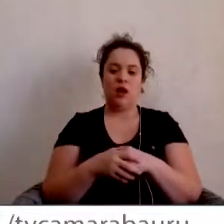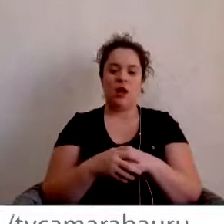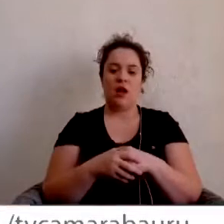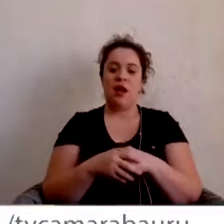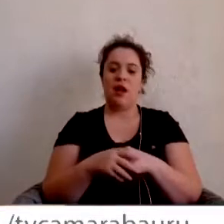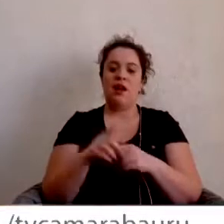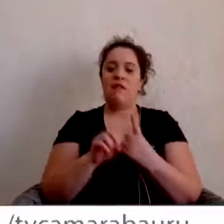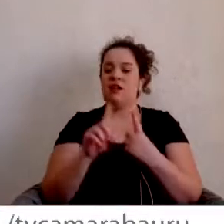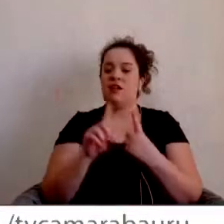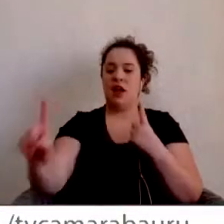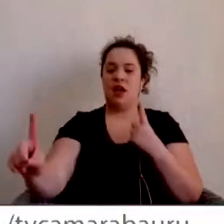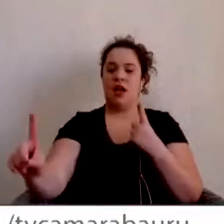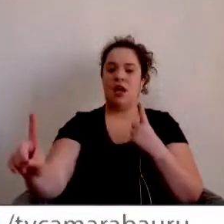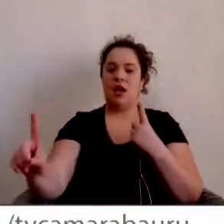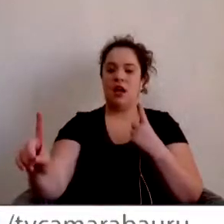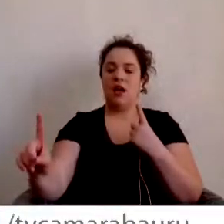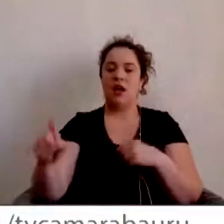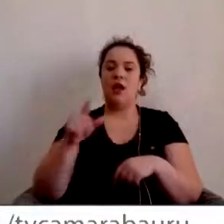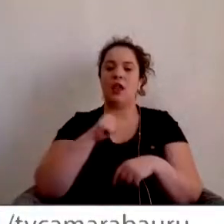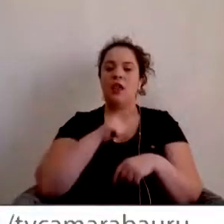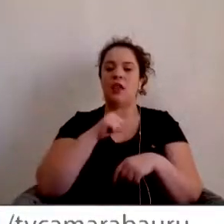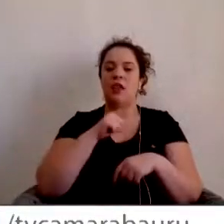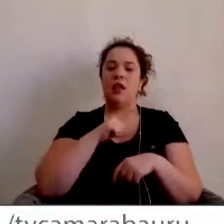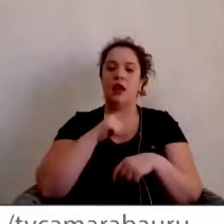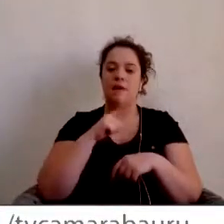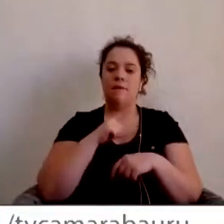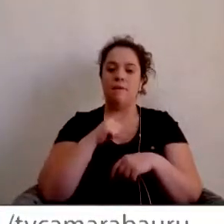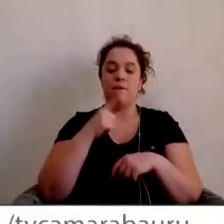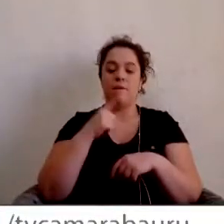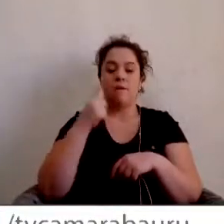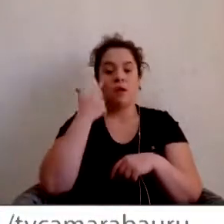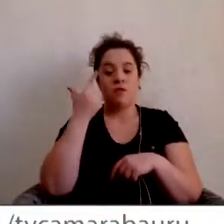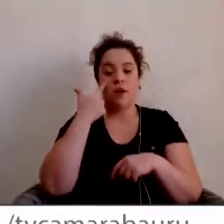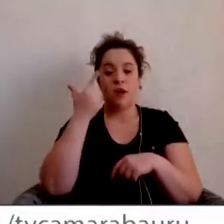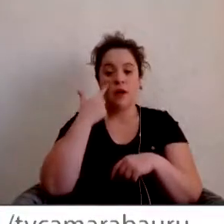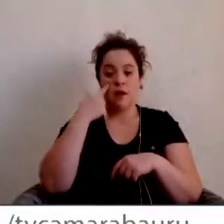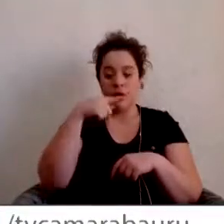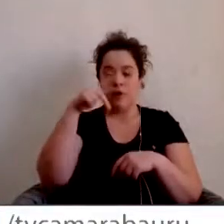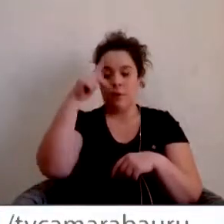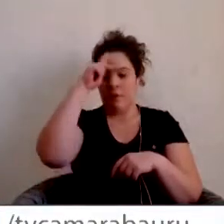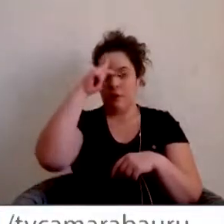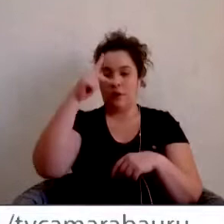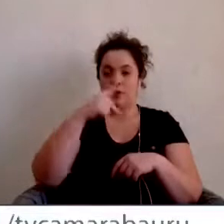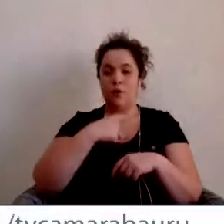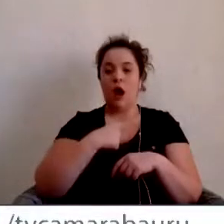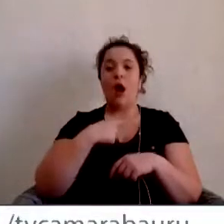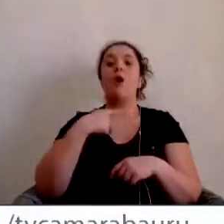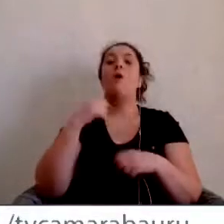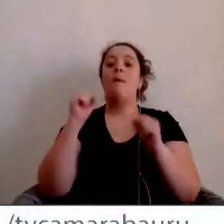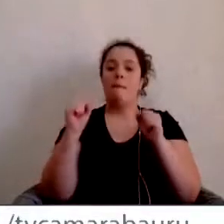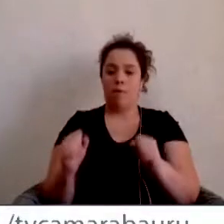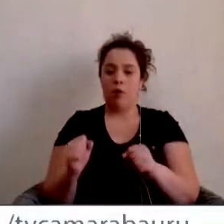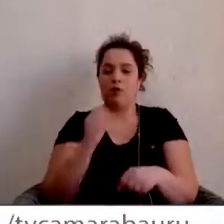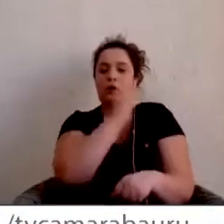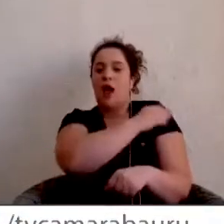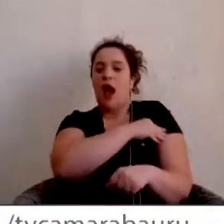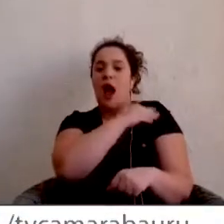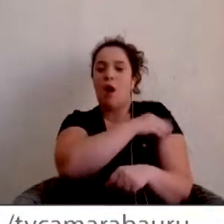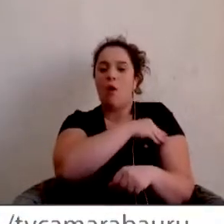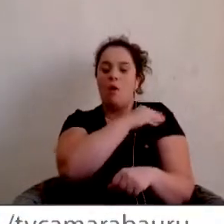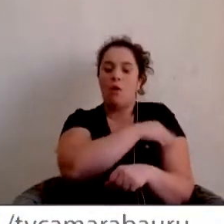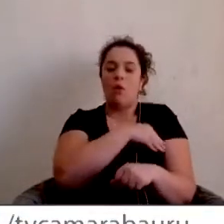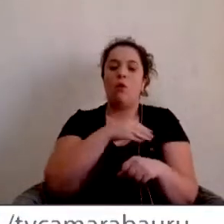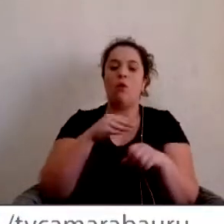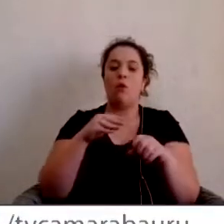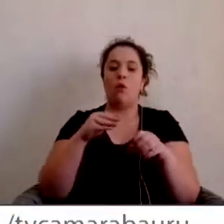kit para asepsia pessoal, onde ele vai poder passar aí o álcool na barra, nos pesos que ele for utilizar.